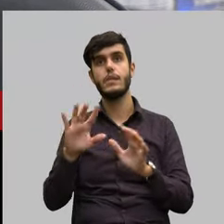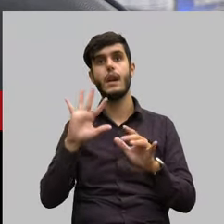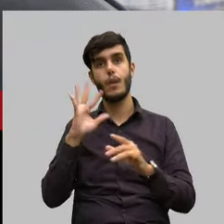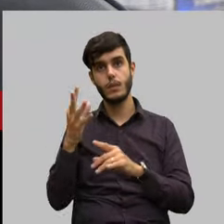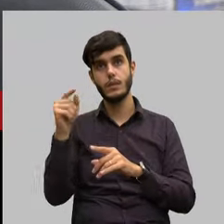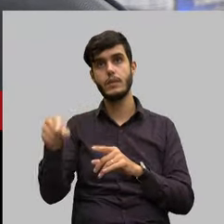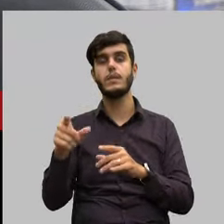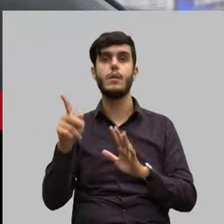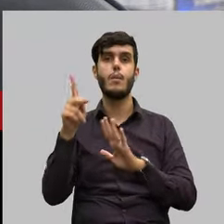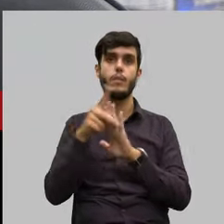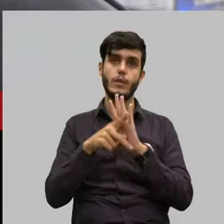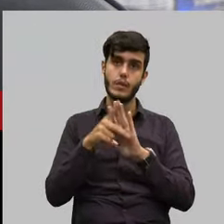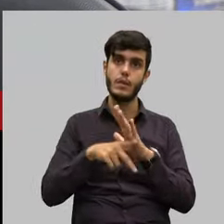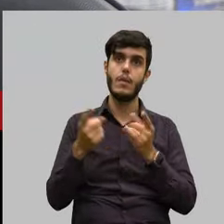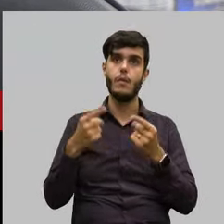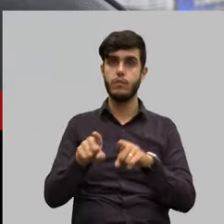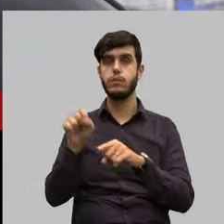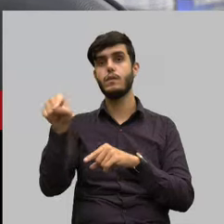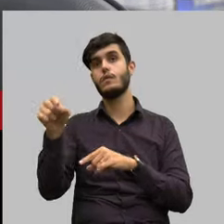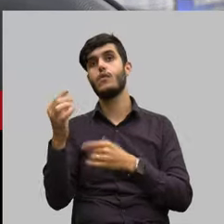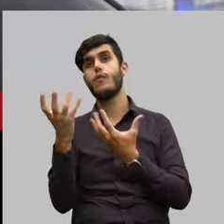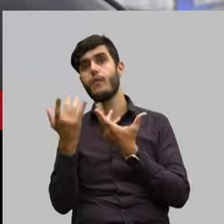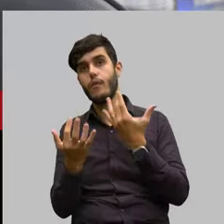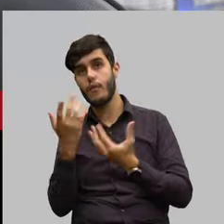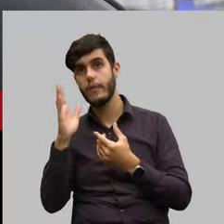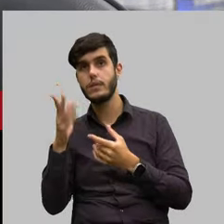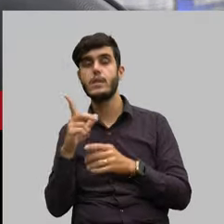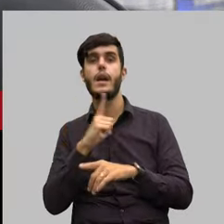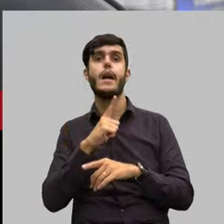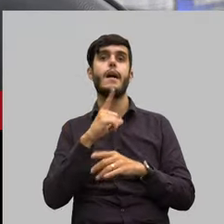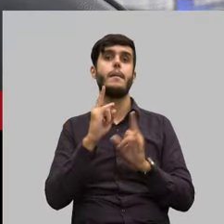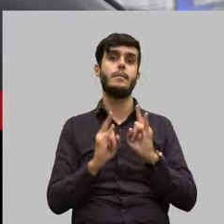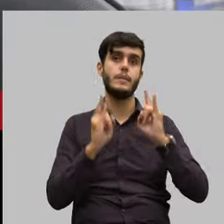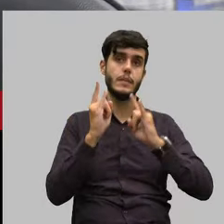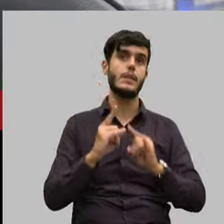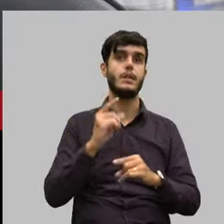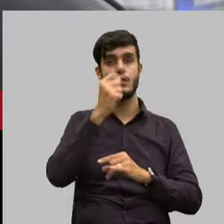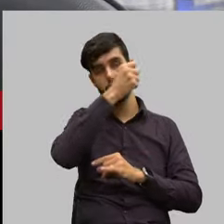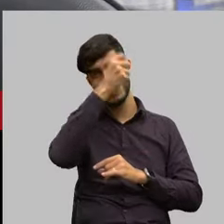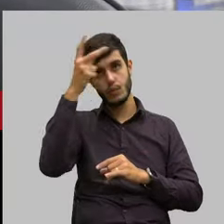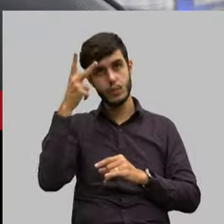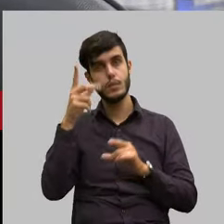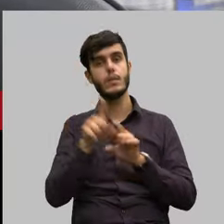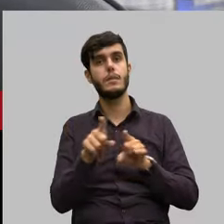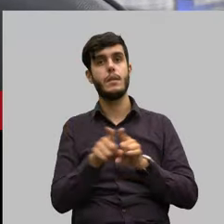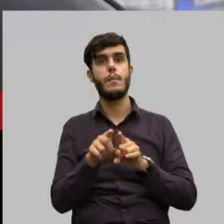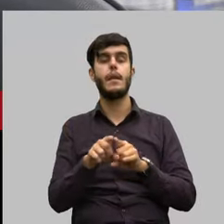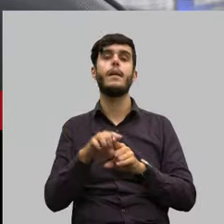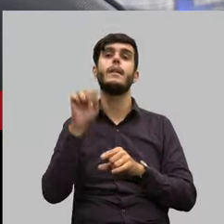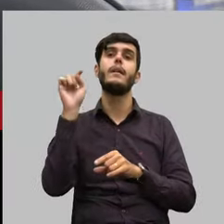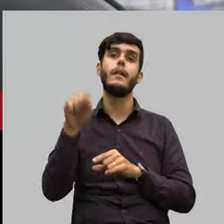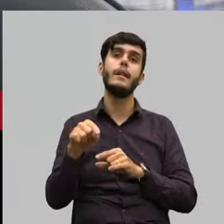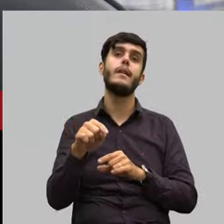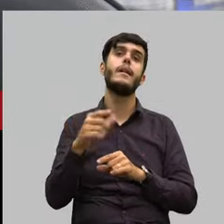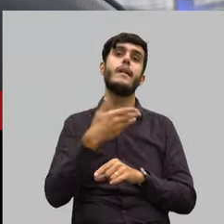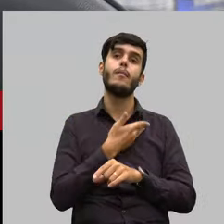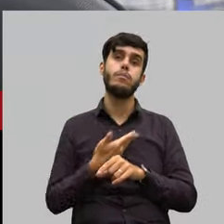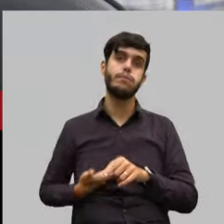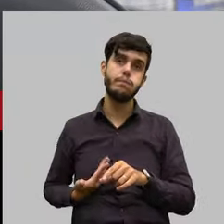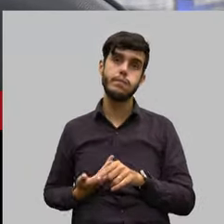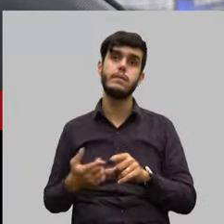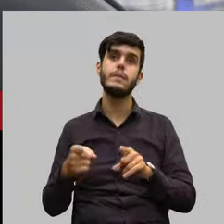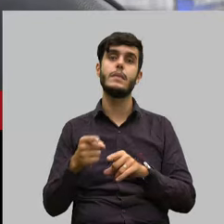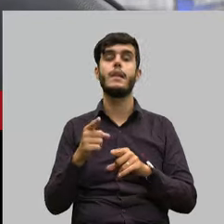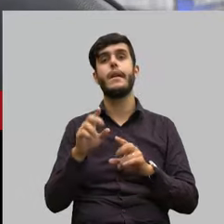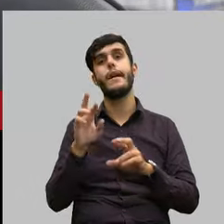projetos de incêndio em várias das dos prédios públicos Lembrando que a execução do projeto de incêndio é de responsabilidade daquele que tem a